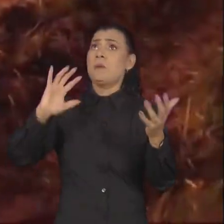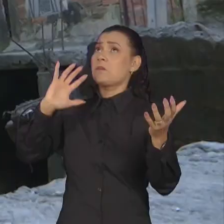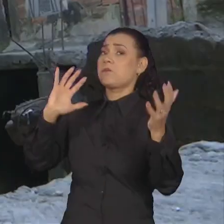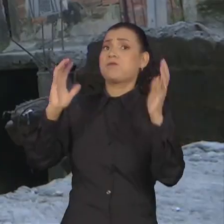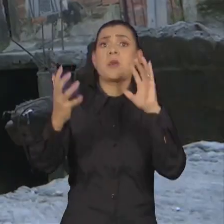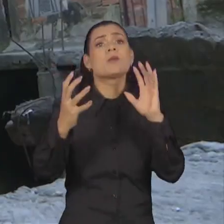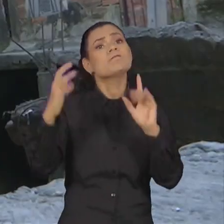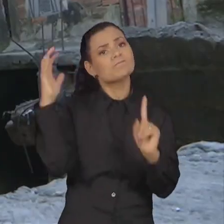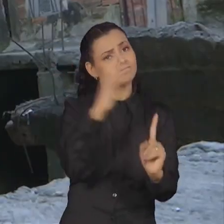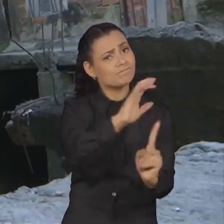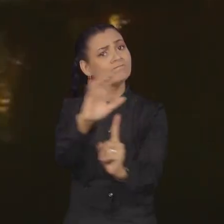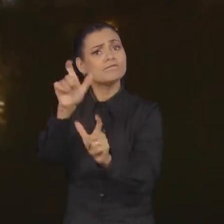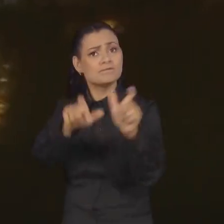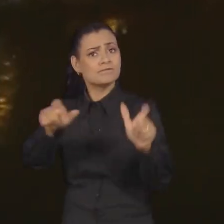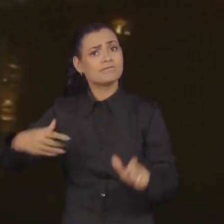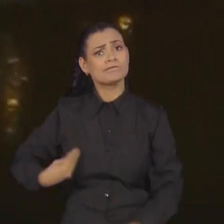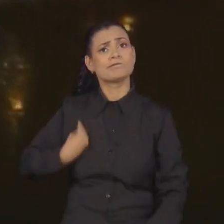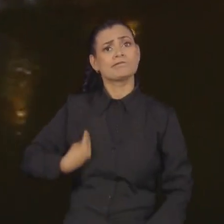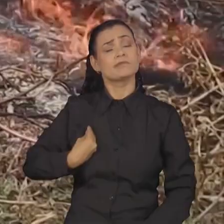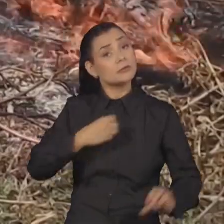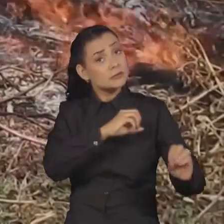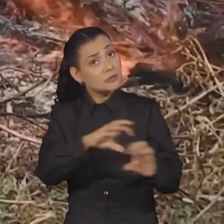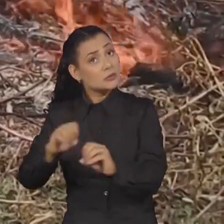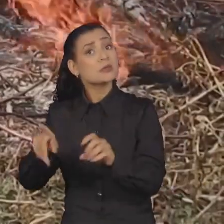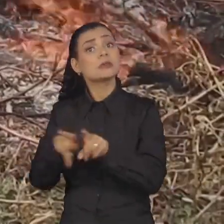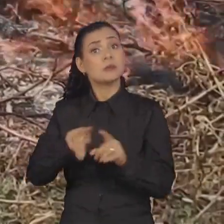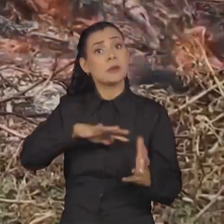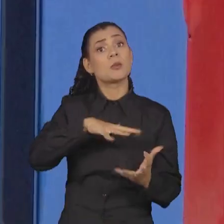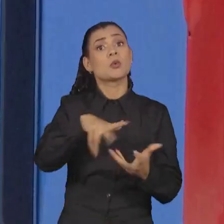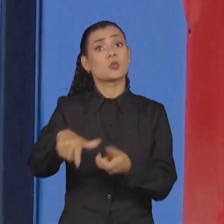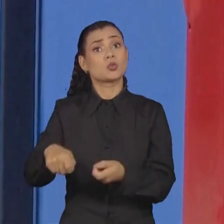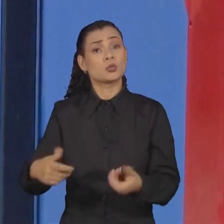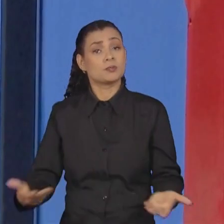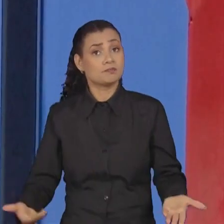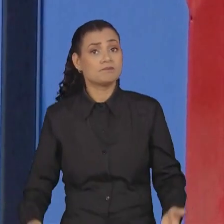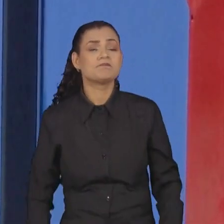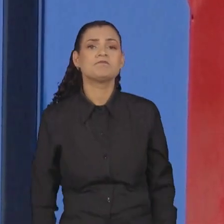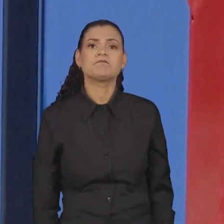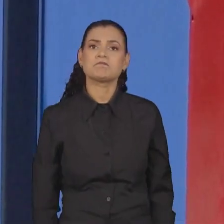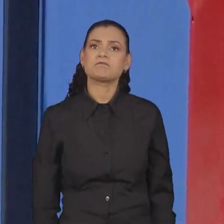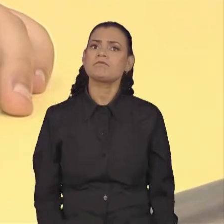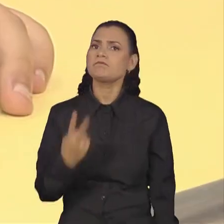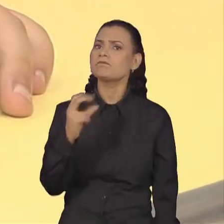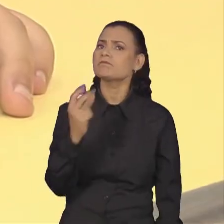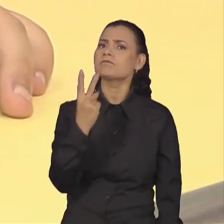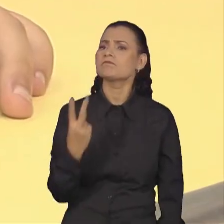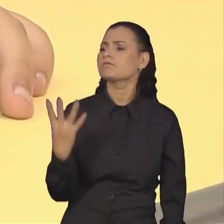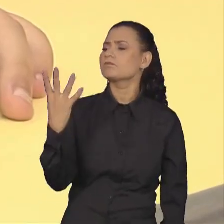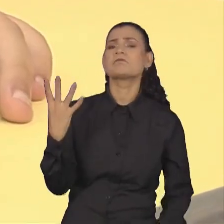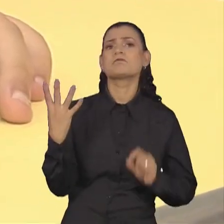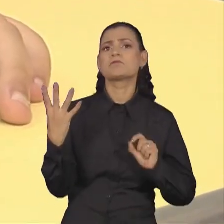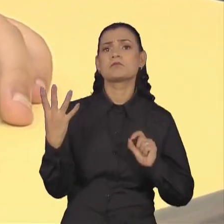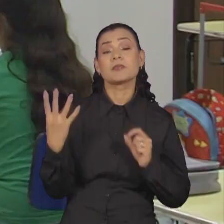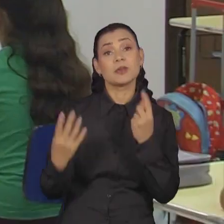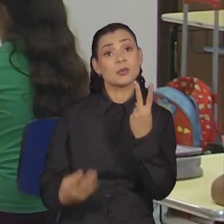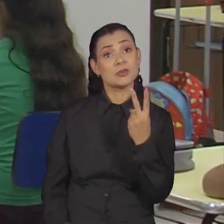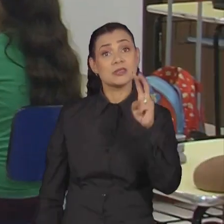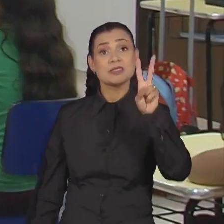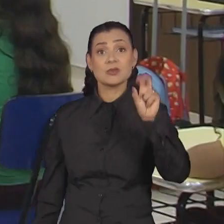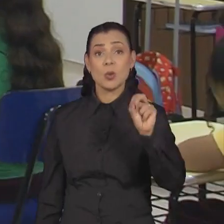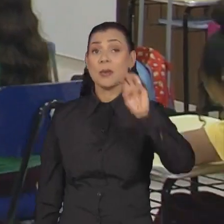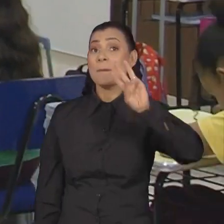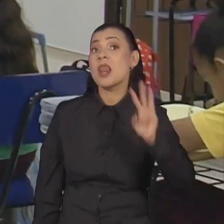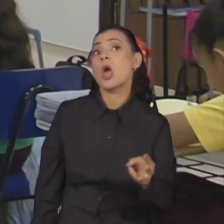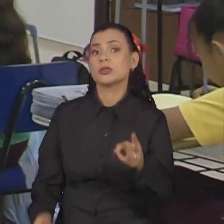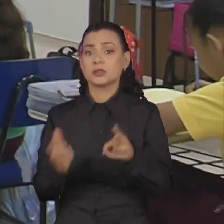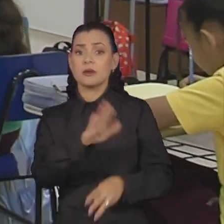que impactam diretamente a educação em todo o mundo. Em 2024, quase 250 milhões